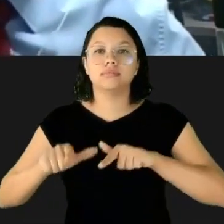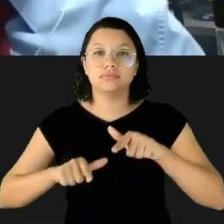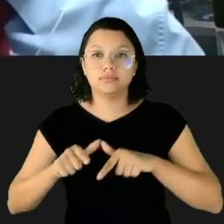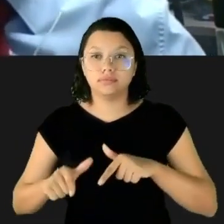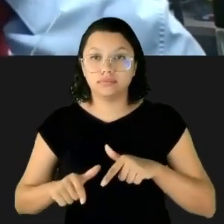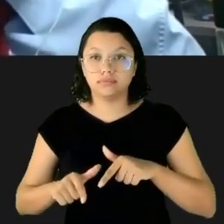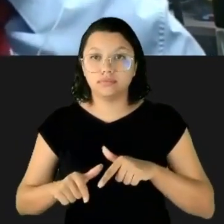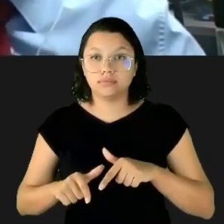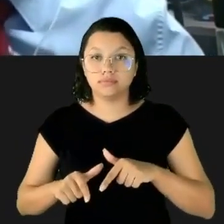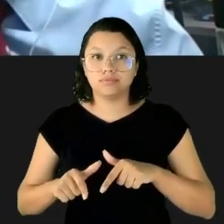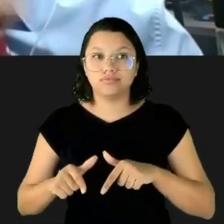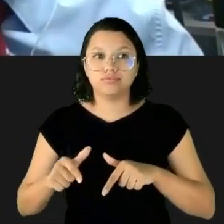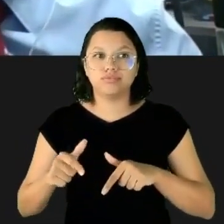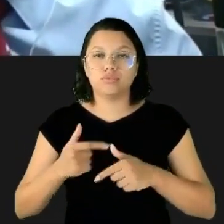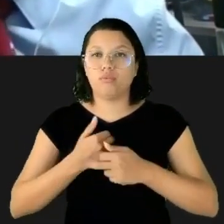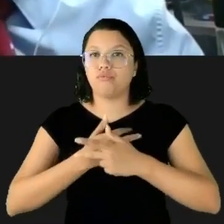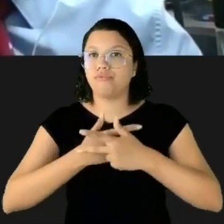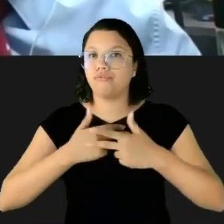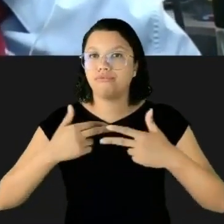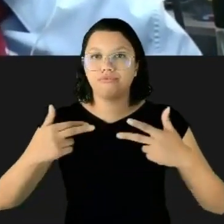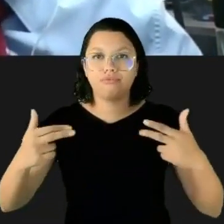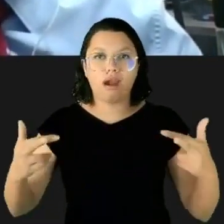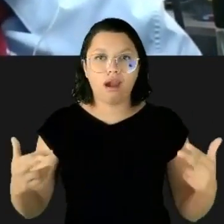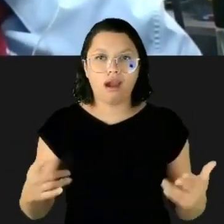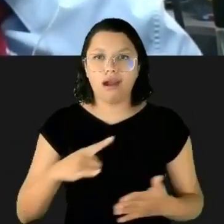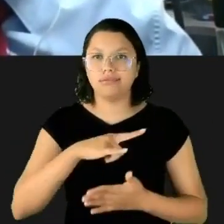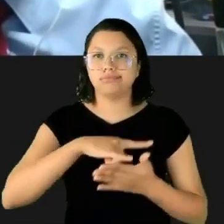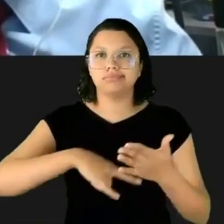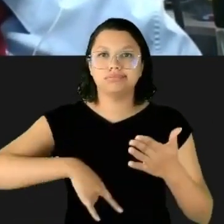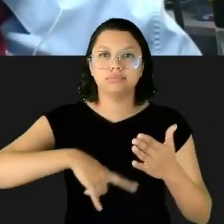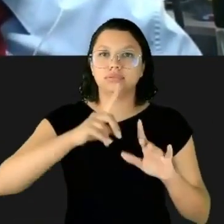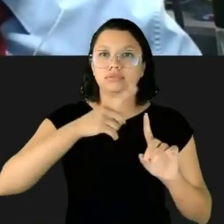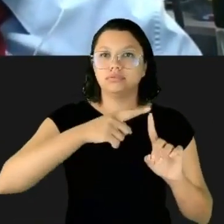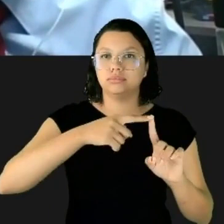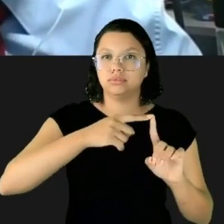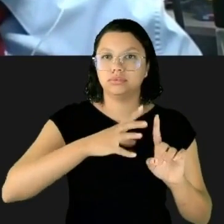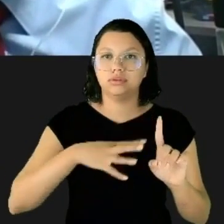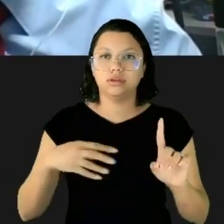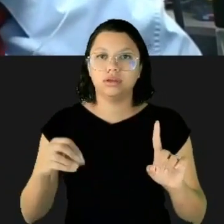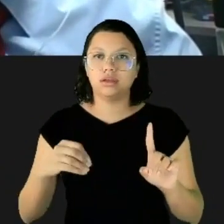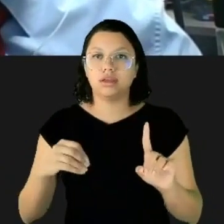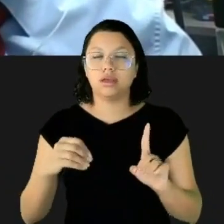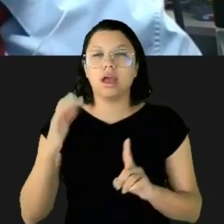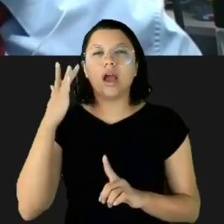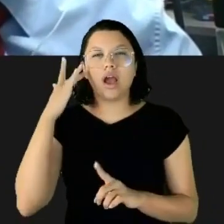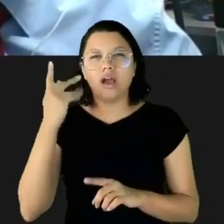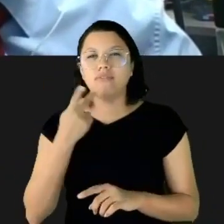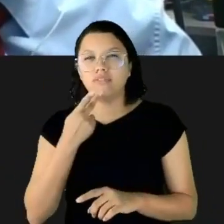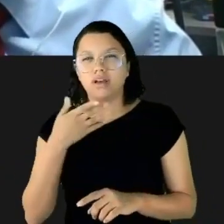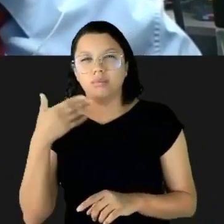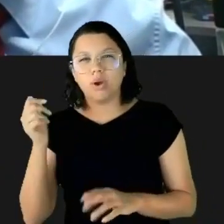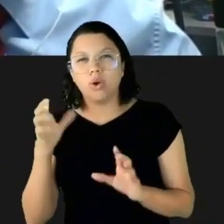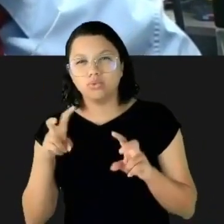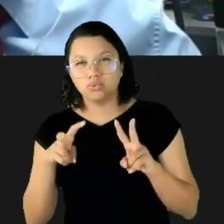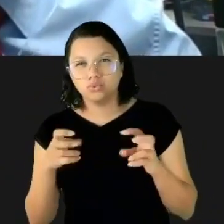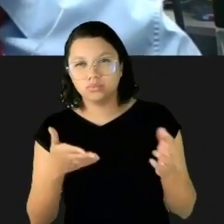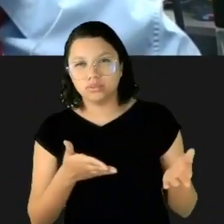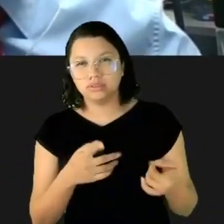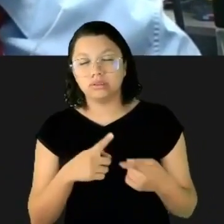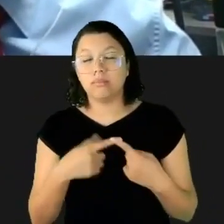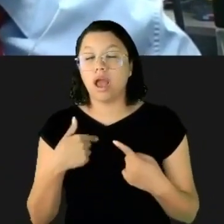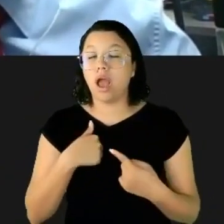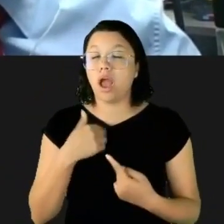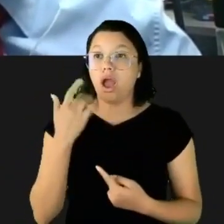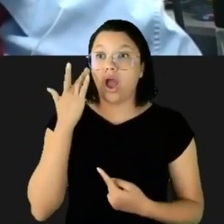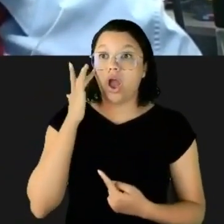trabalhar com dezenas centenas de modelos eles vão falar amanhã melhor sobre isso mas eu acho